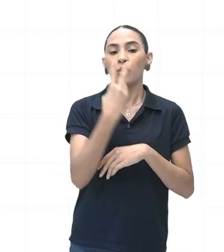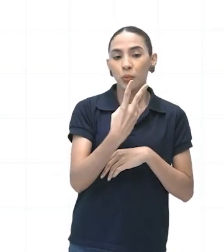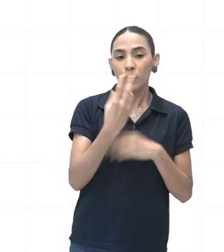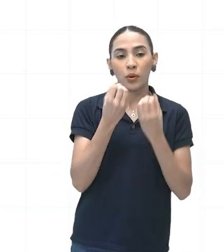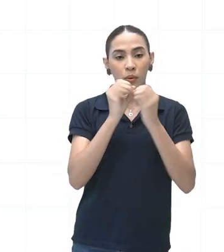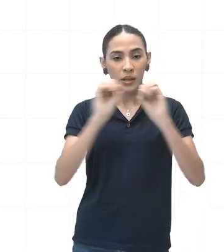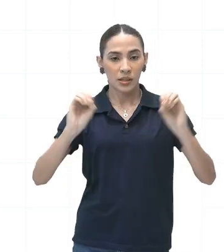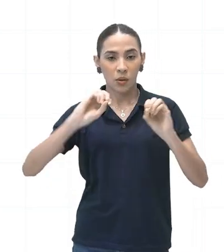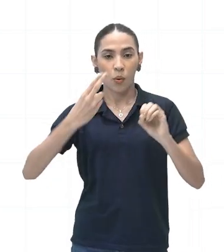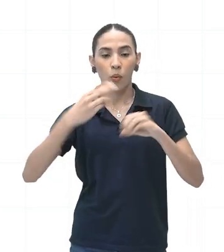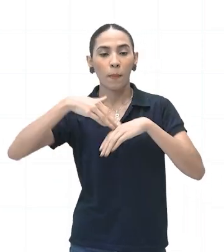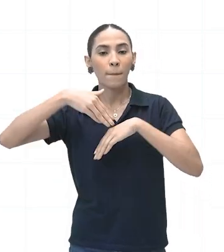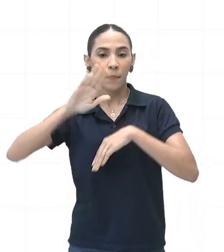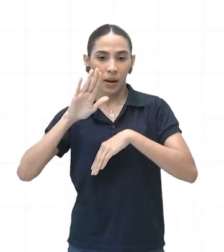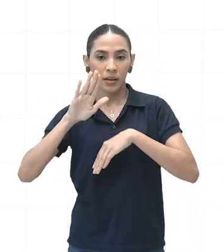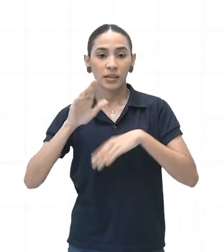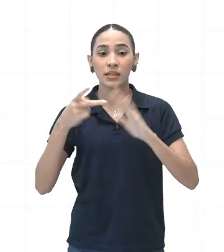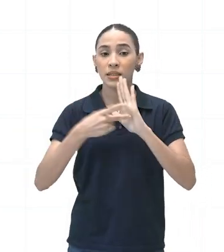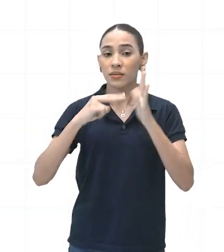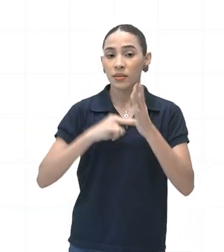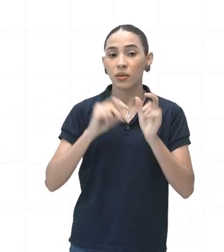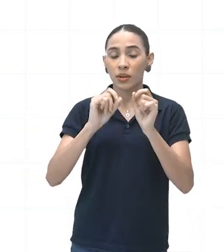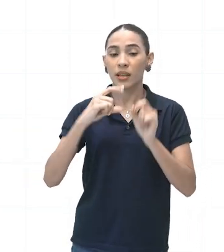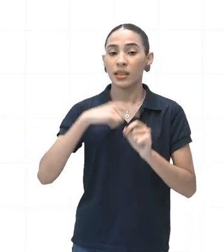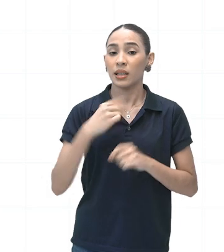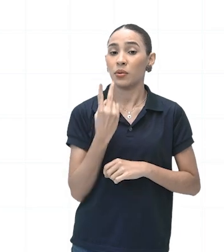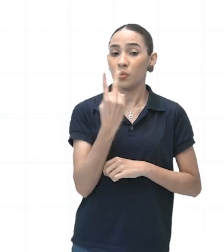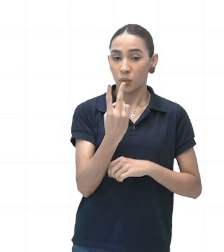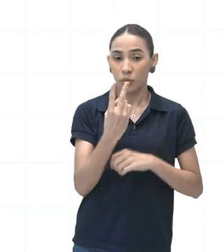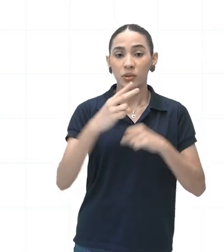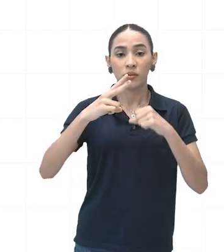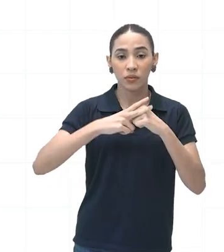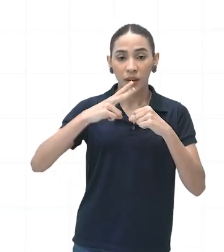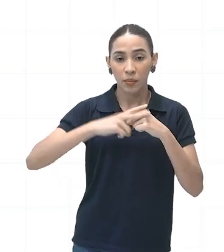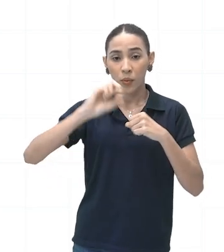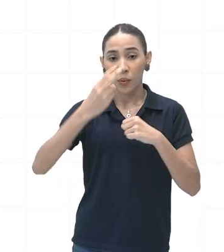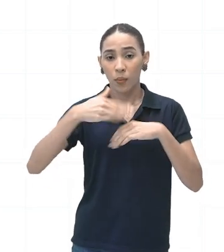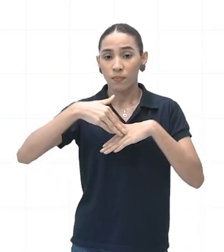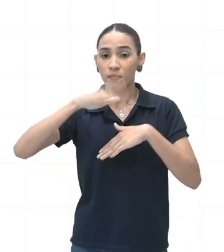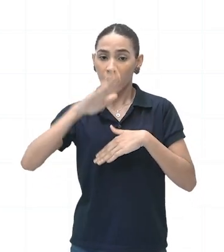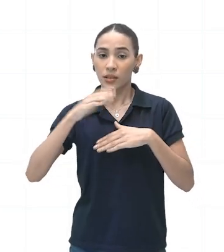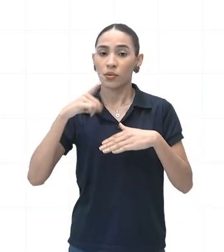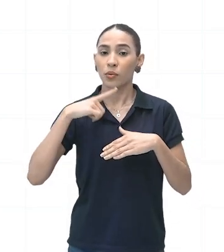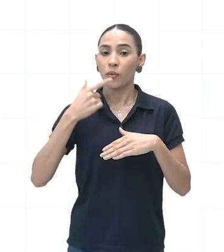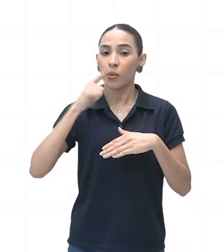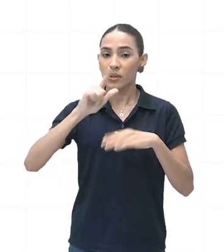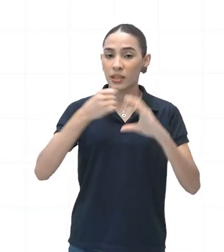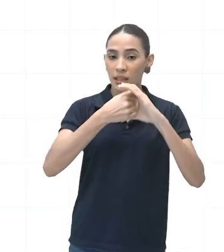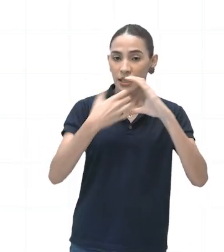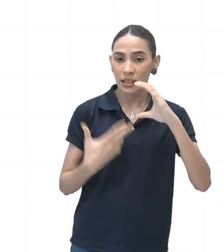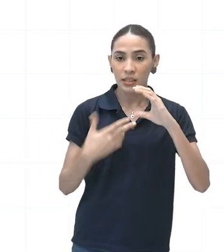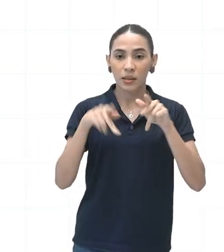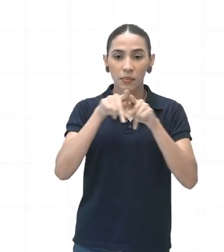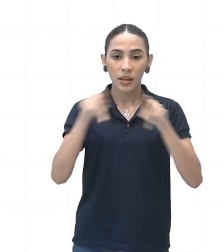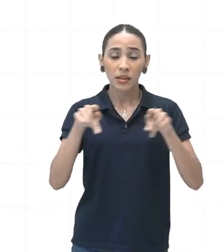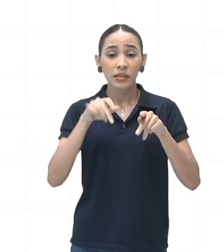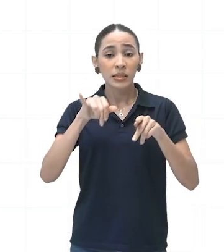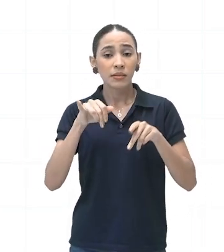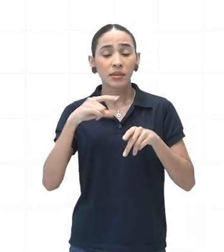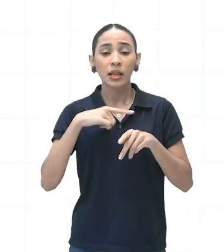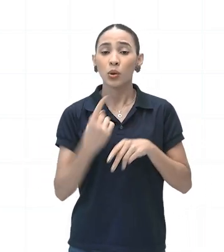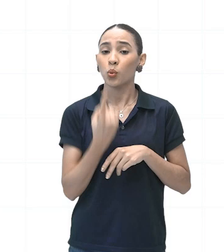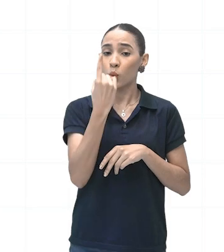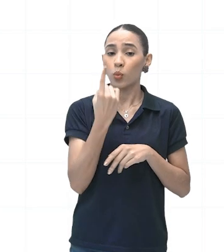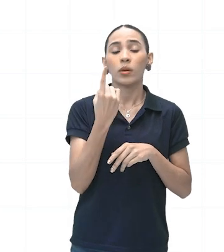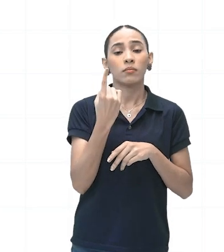ou mais. Significa que eu terei dois verbos ou mais para caracterizar esse tipo de período. Se eu só tenho uma